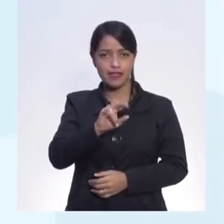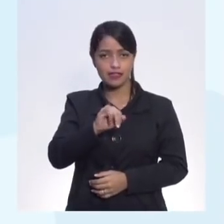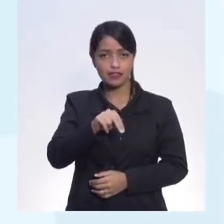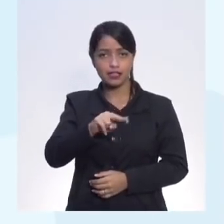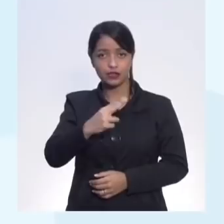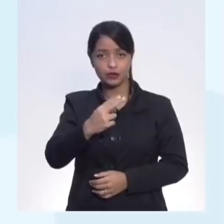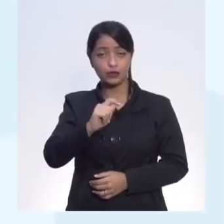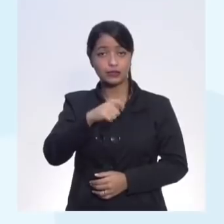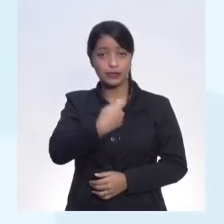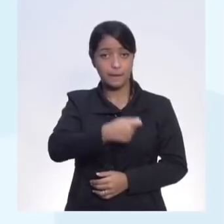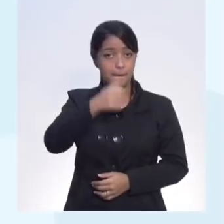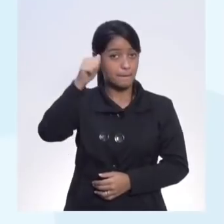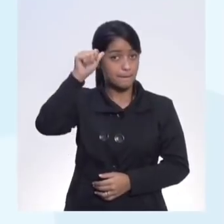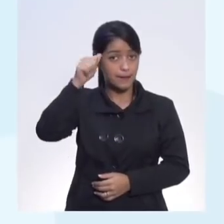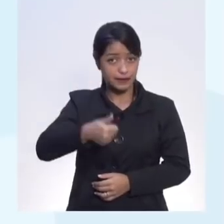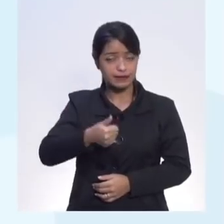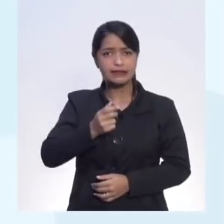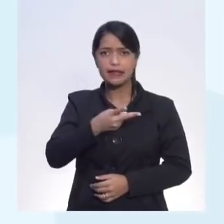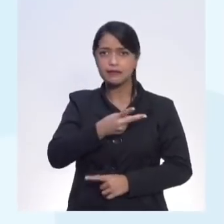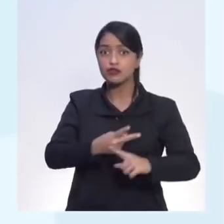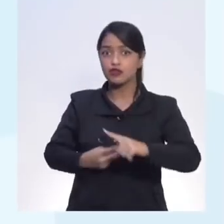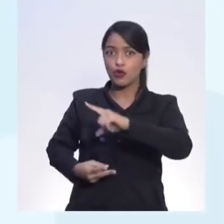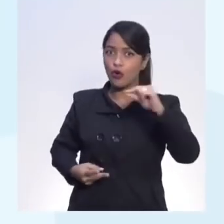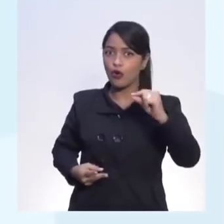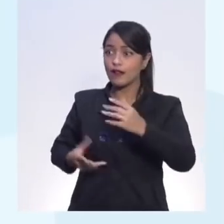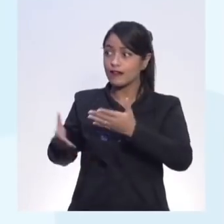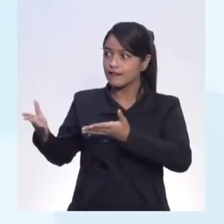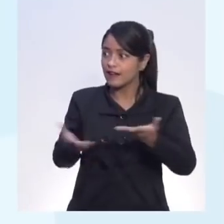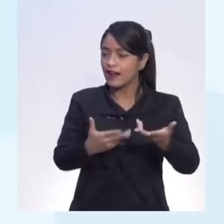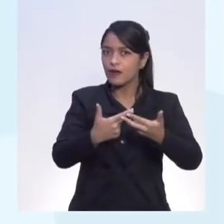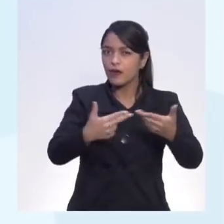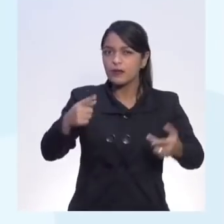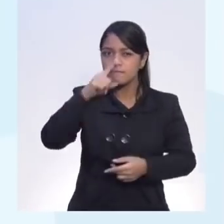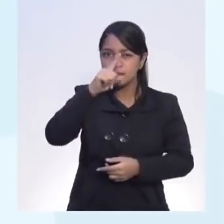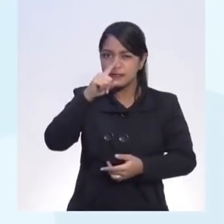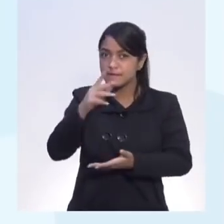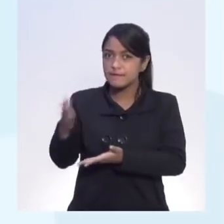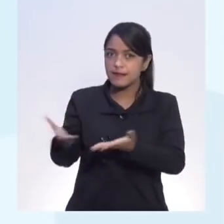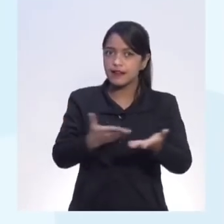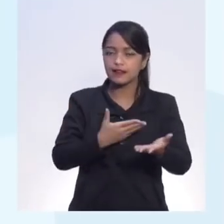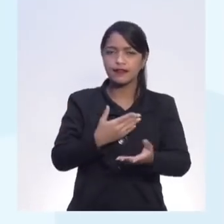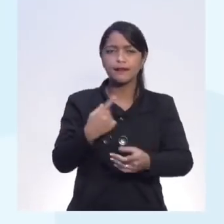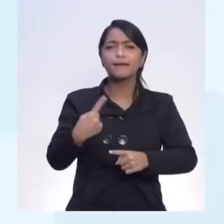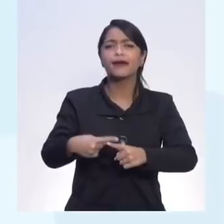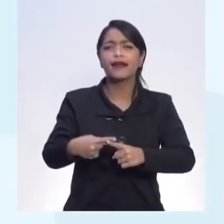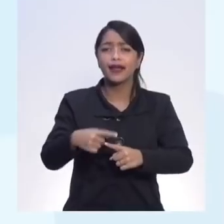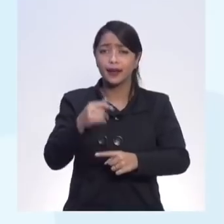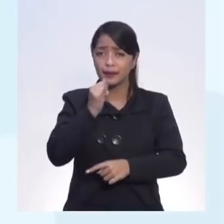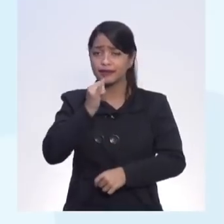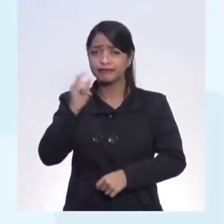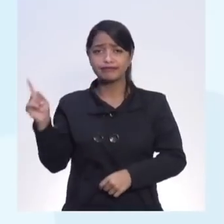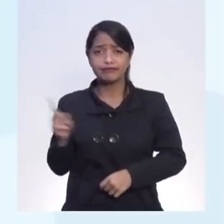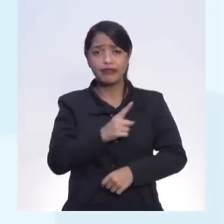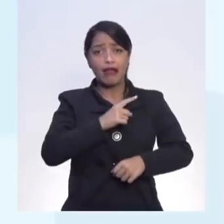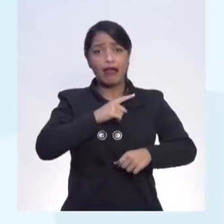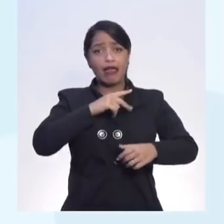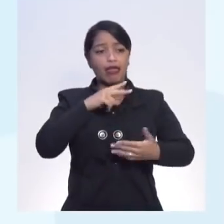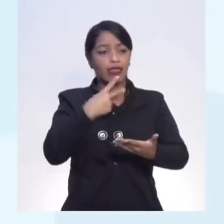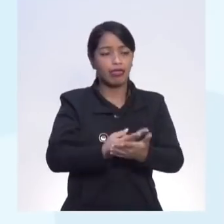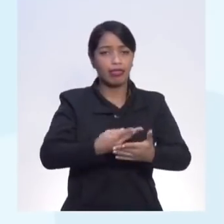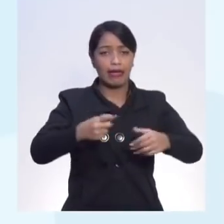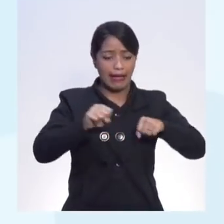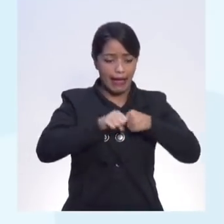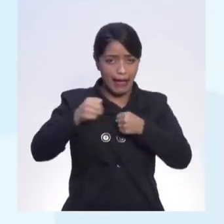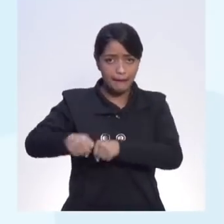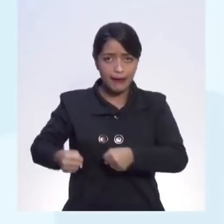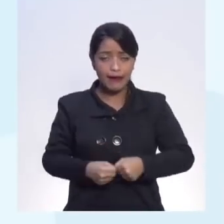mais perigosas pelo fato de ele ser o quê? Consertável, gente. Então, se o Visconde quebrar, consegue arrumar o Visconde. Então,